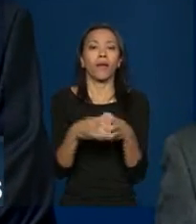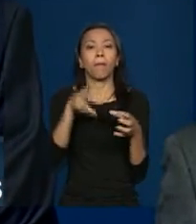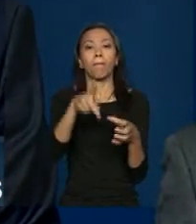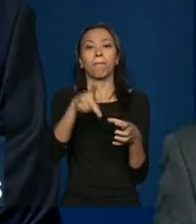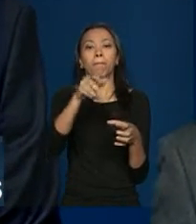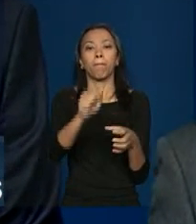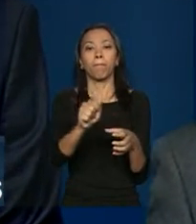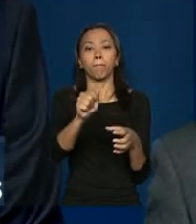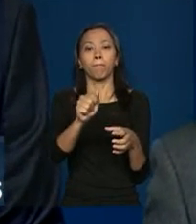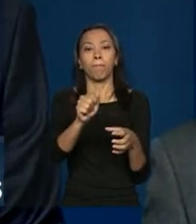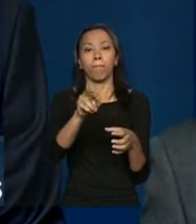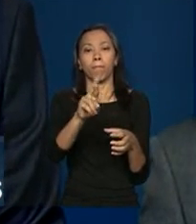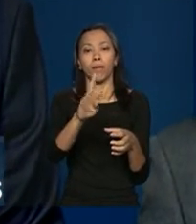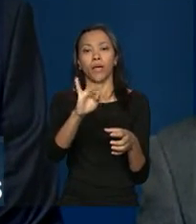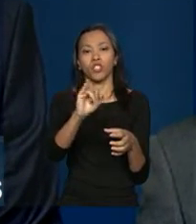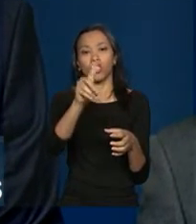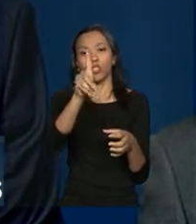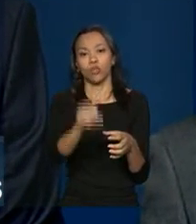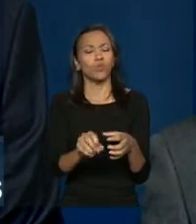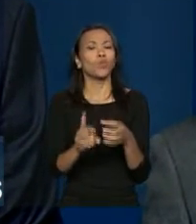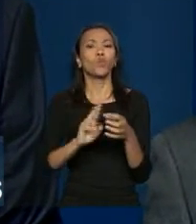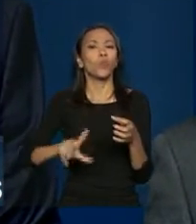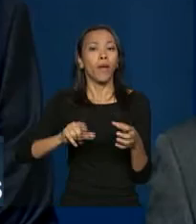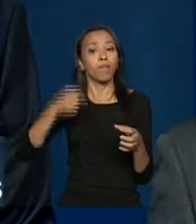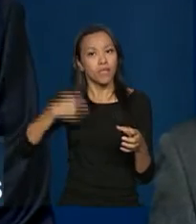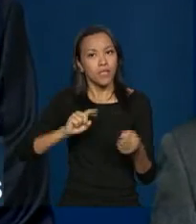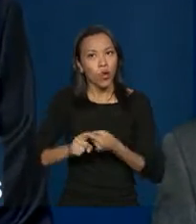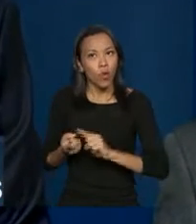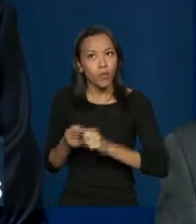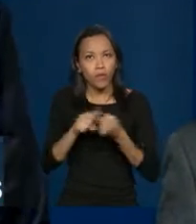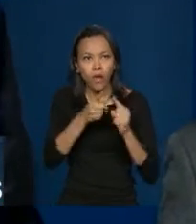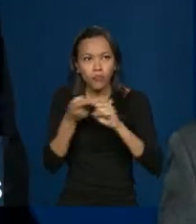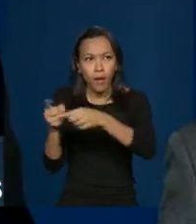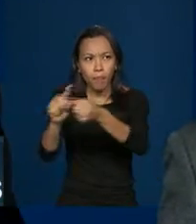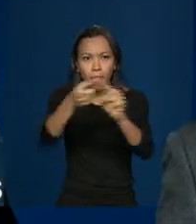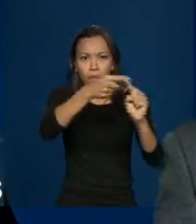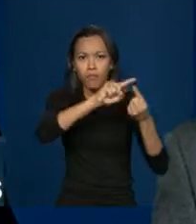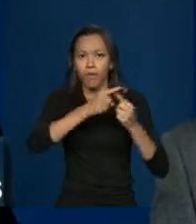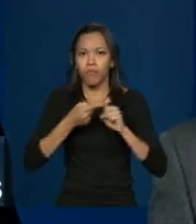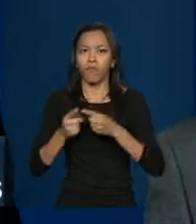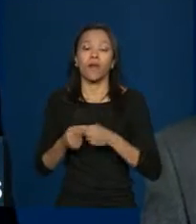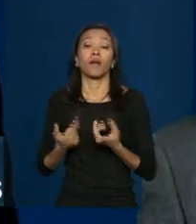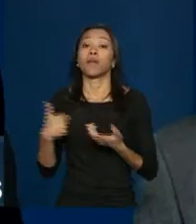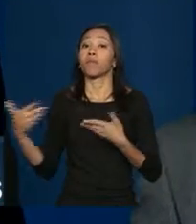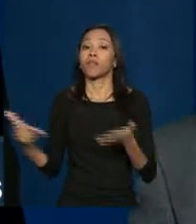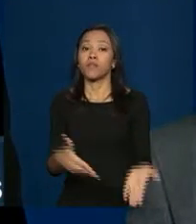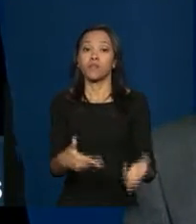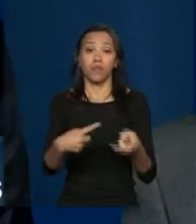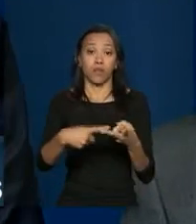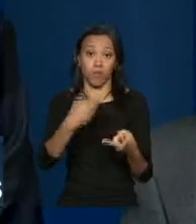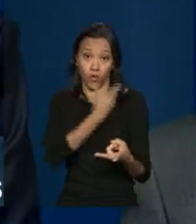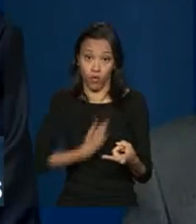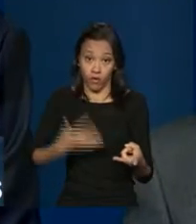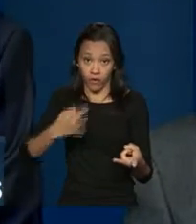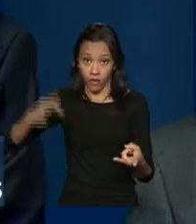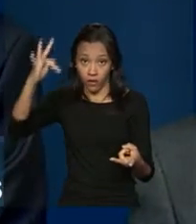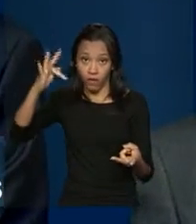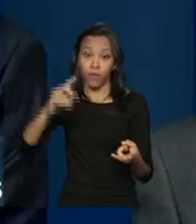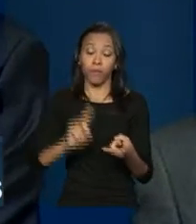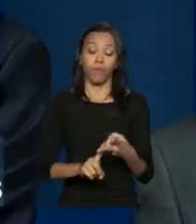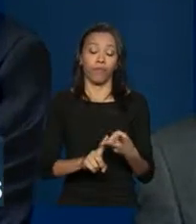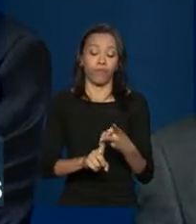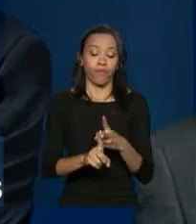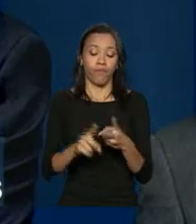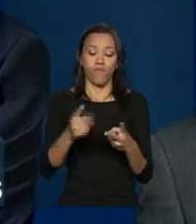colorido, ele deve ser articulado, foi criada uma governança na qual participam os governos federais, representações